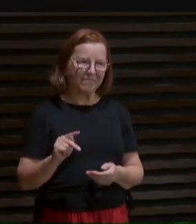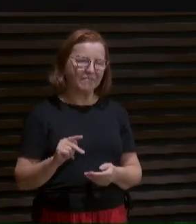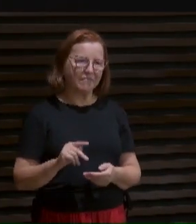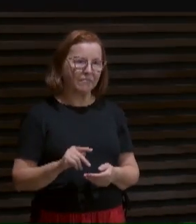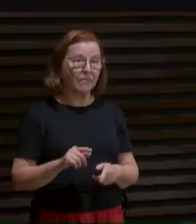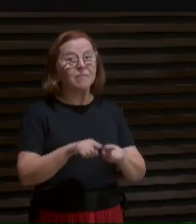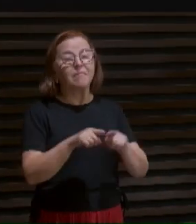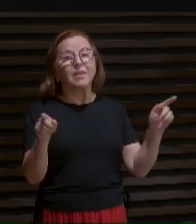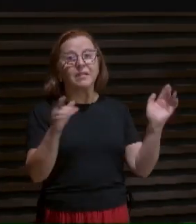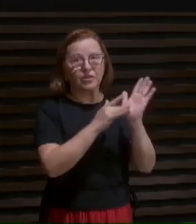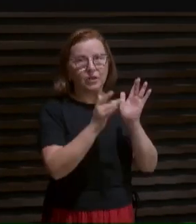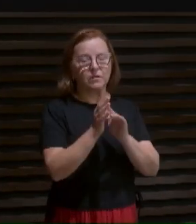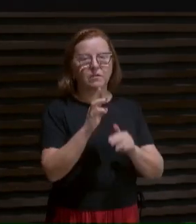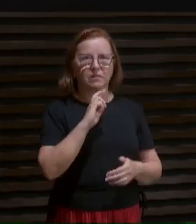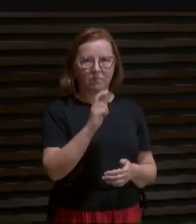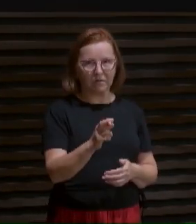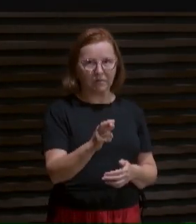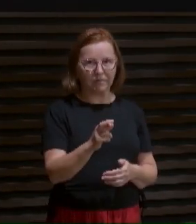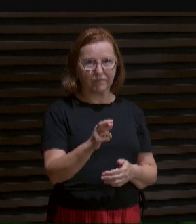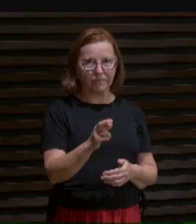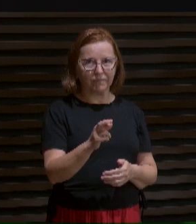Mas Jesus lhe respondeu: